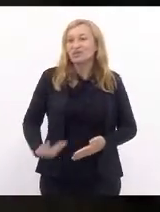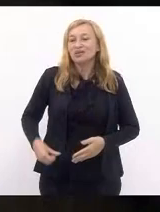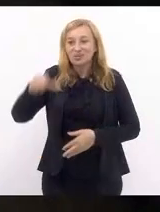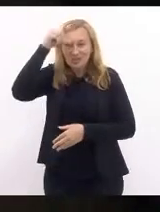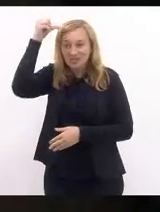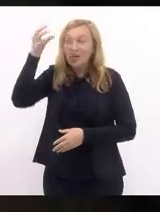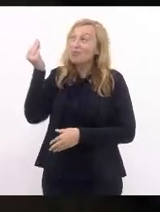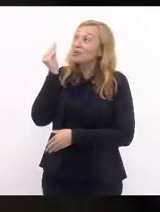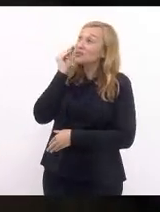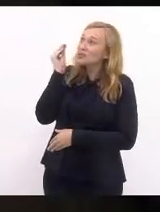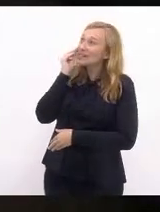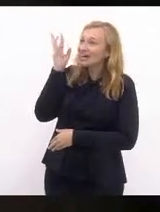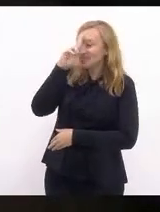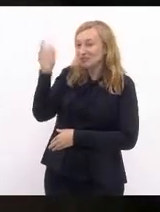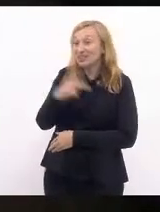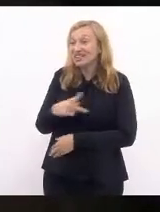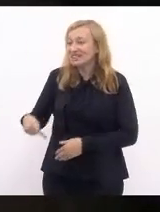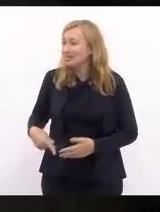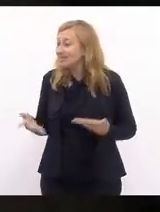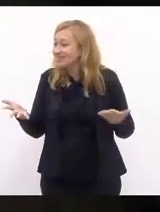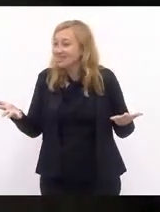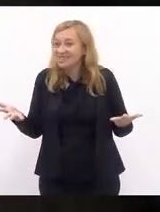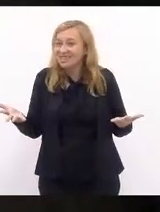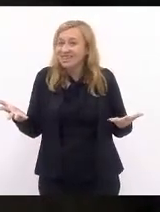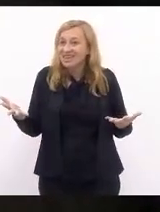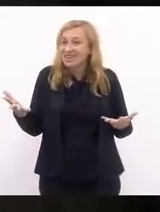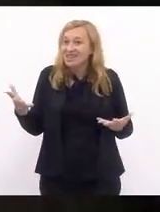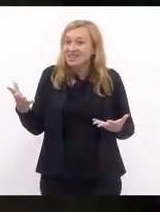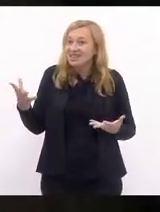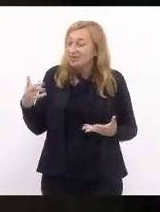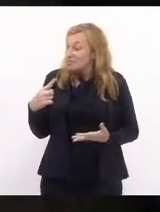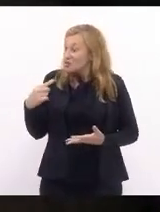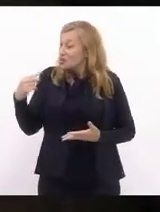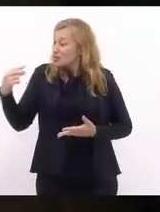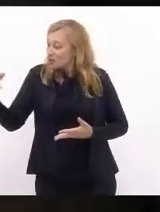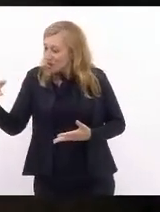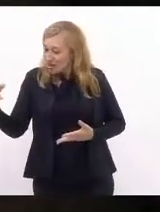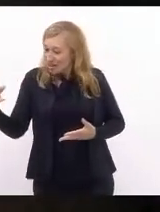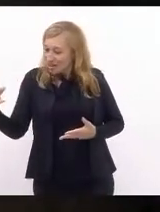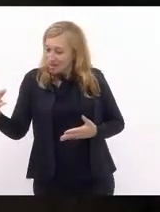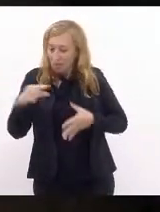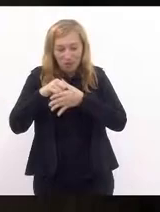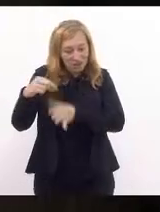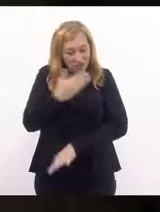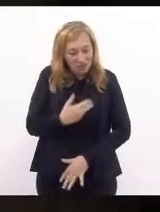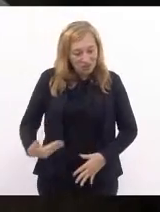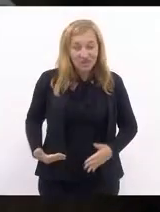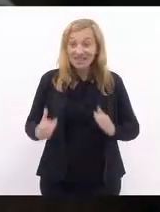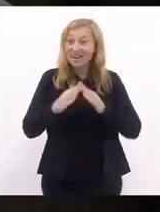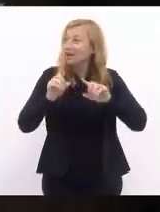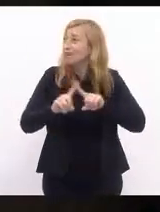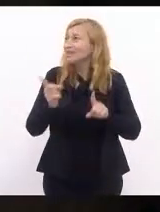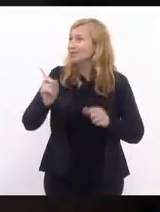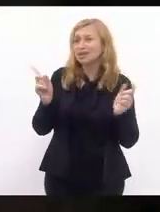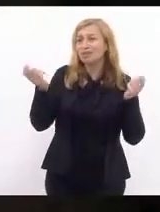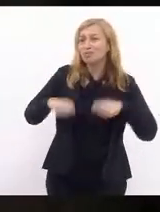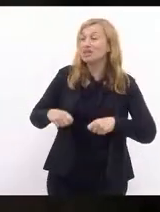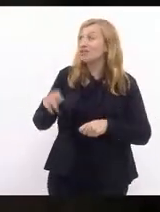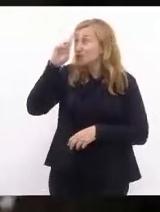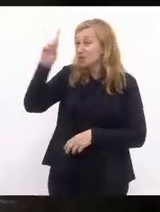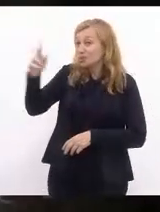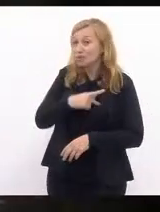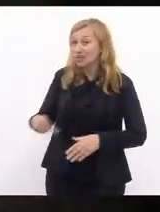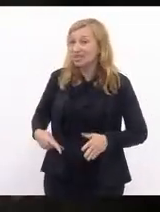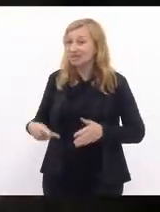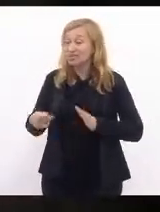Castro por oportunidades para presidente de me qualificar aqui nessa casa como líder de governo Mas isso não seria possível se